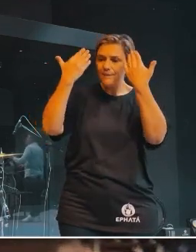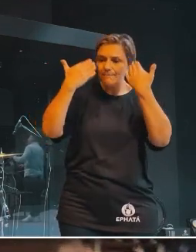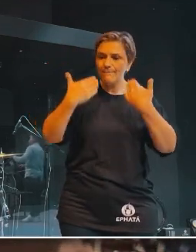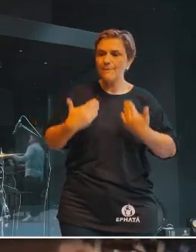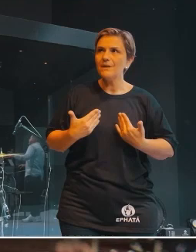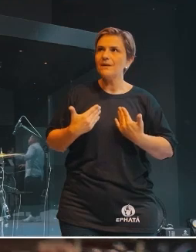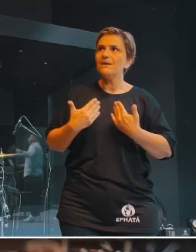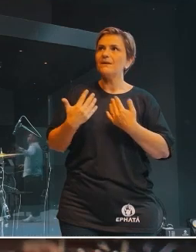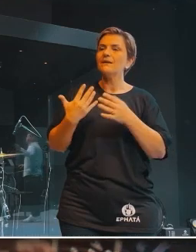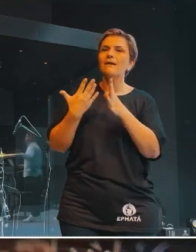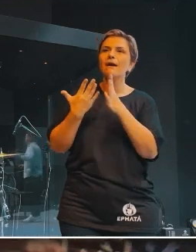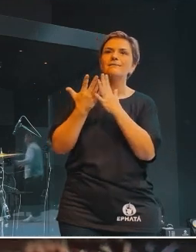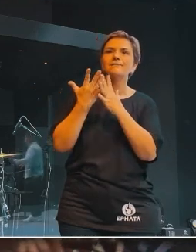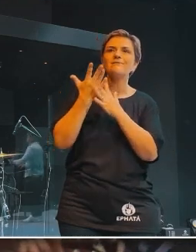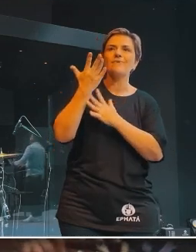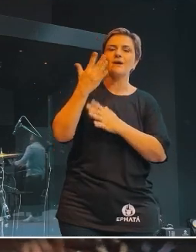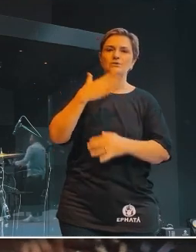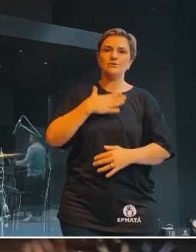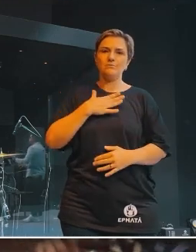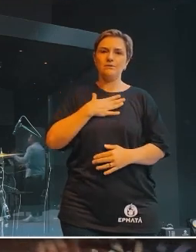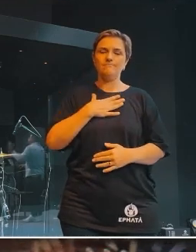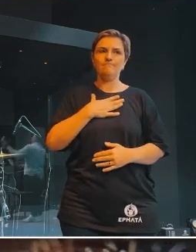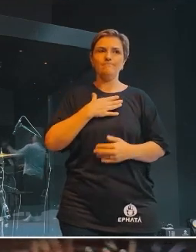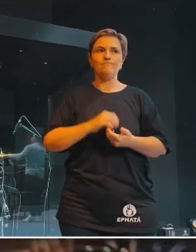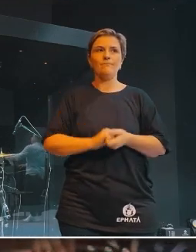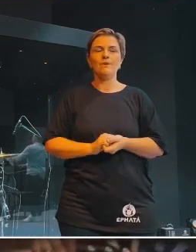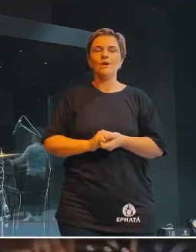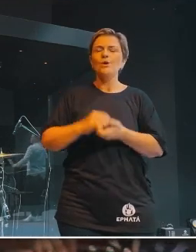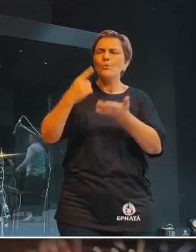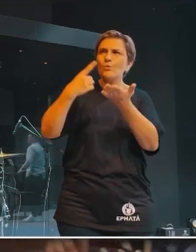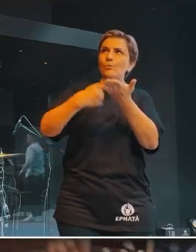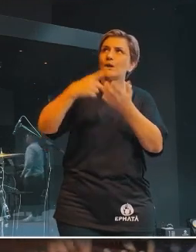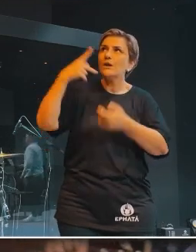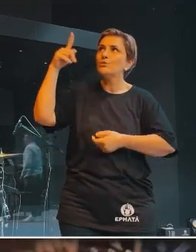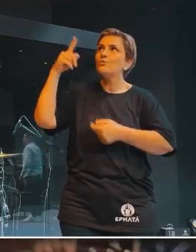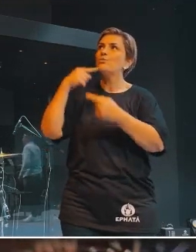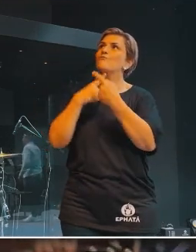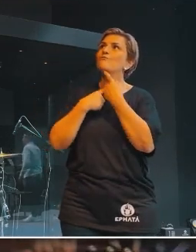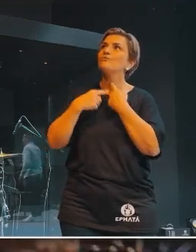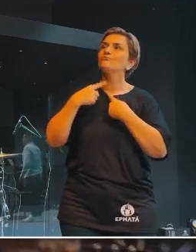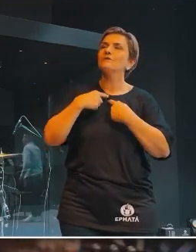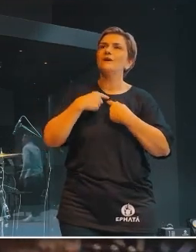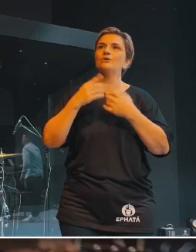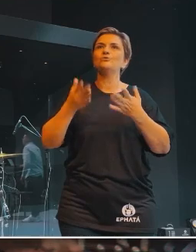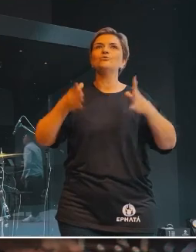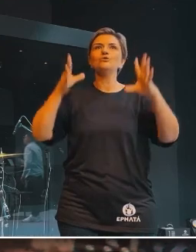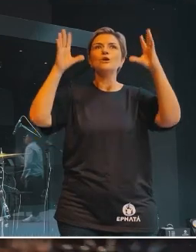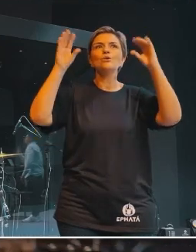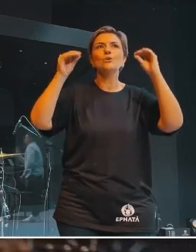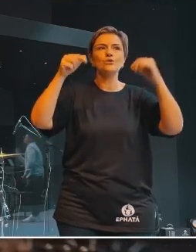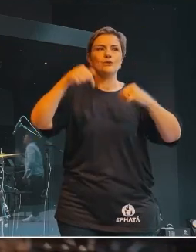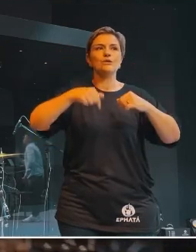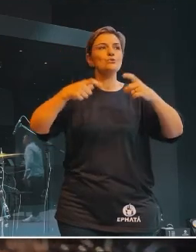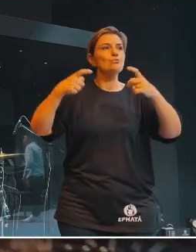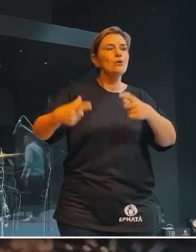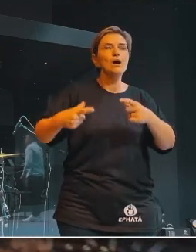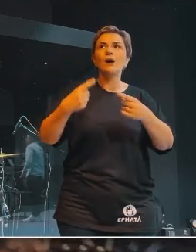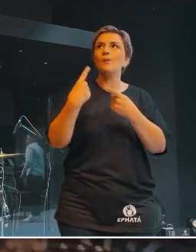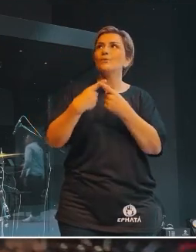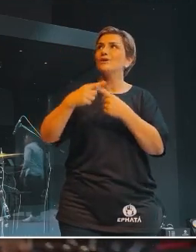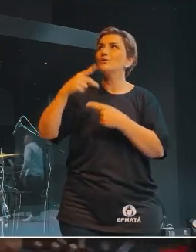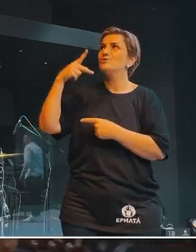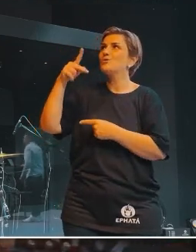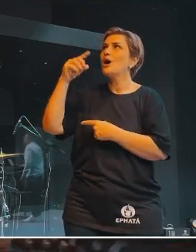mim e faz a despeito de mim. Cumpra com a tua vontade nessa noite e nesse lugar, porque só a tua vontade,